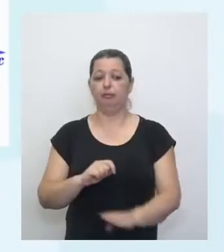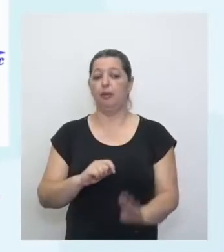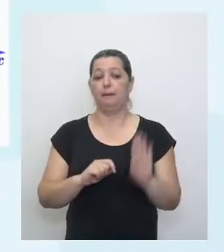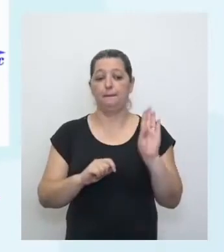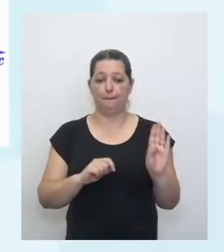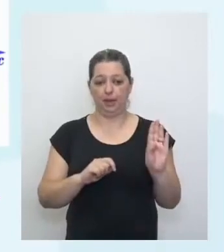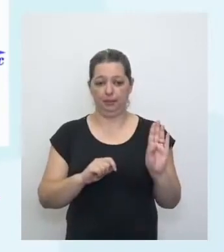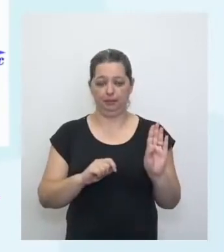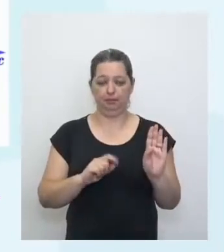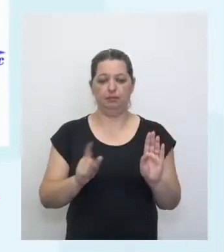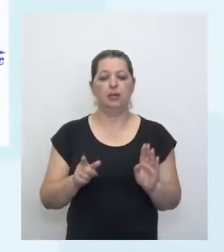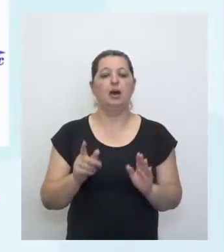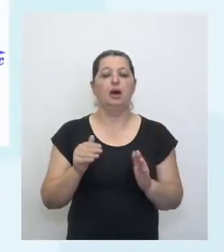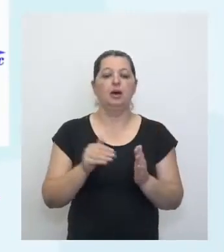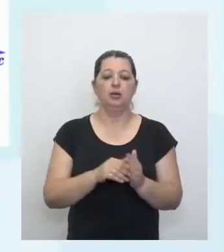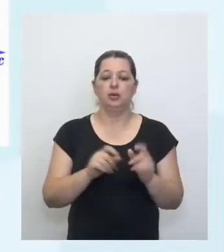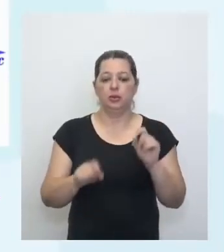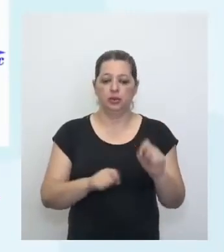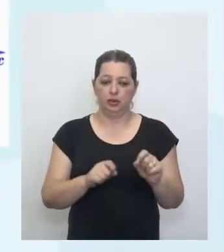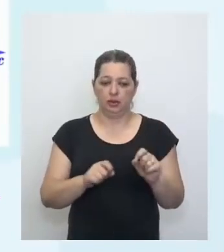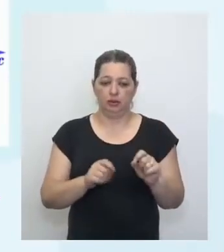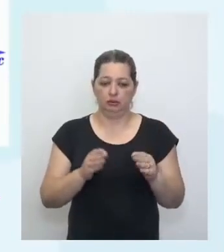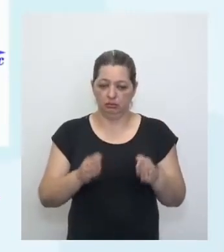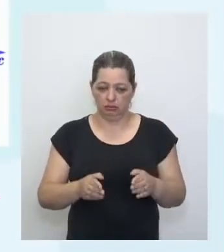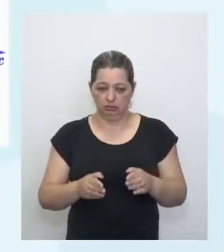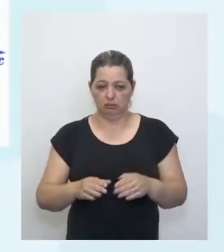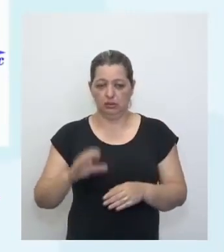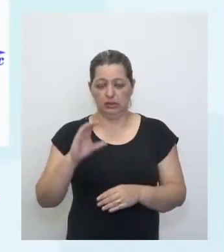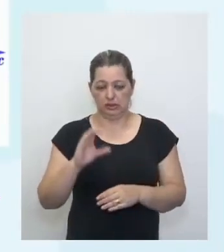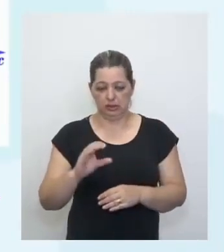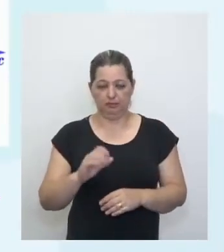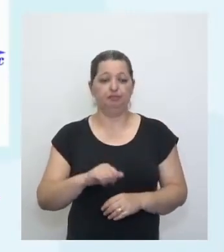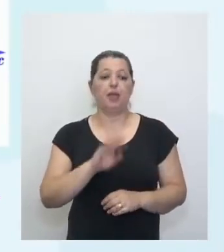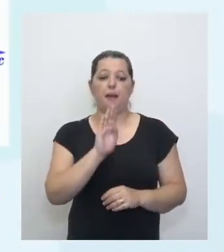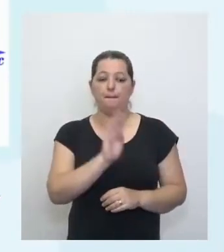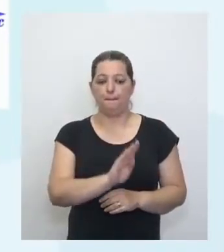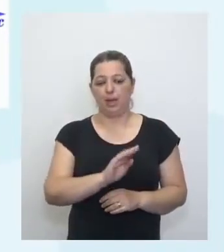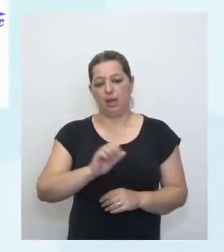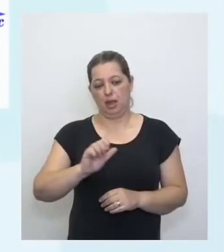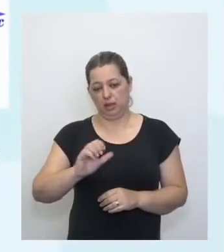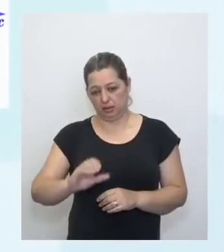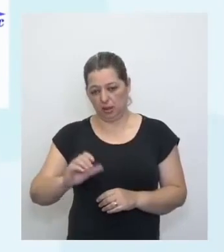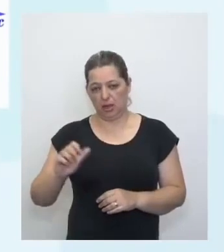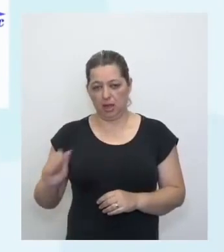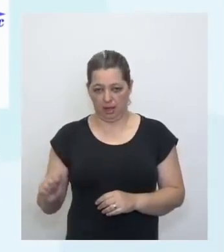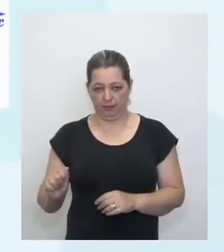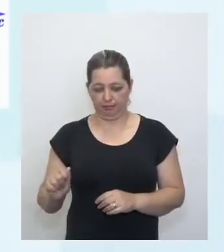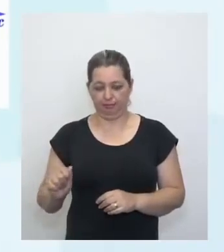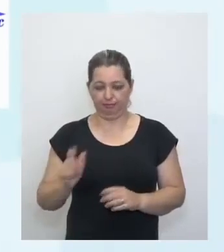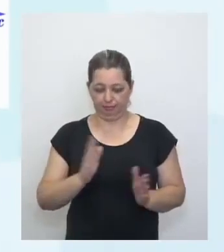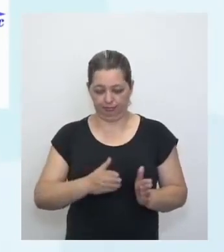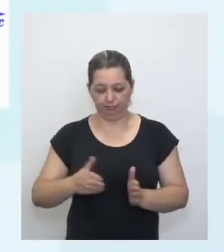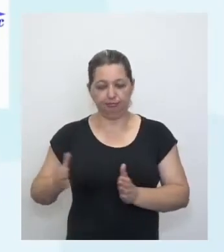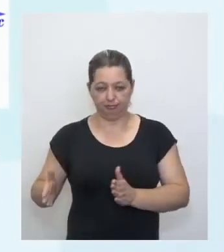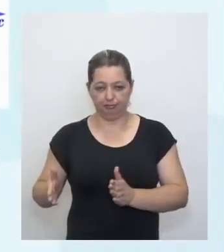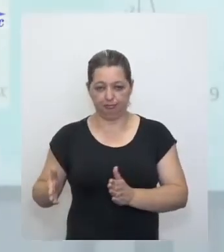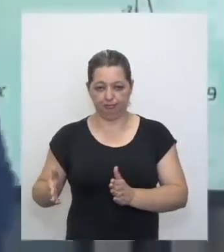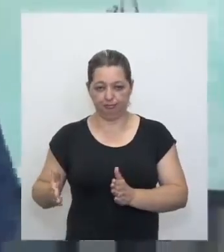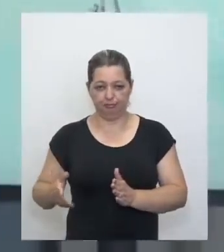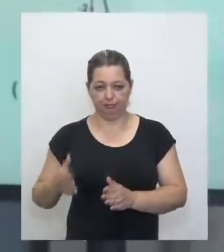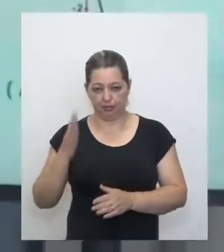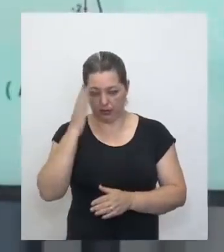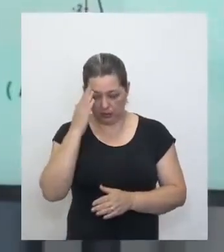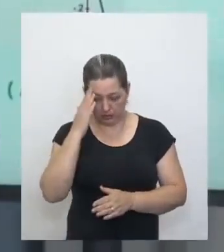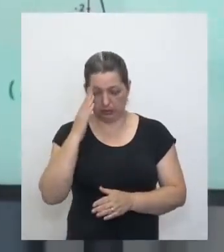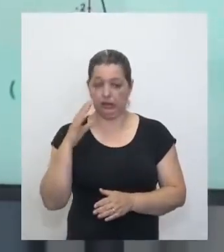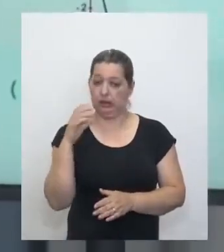a última é a que sobrou, que é a do meio. Ah, então a ordem ficou B, C, A. Tá aqui a resolução. Eu sei que foi um pouquinho corrido, mas